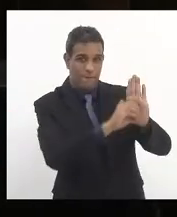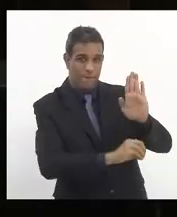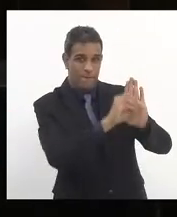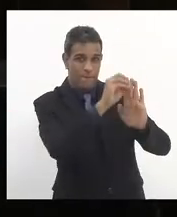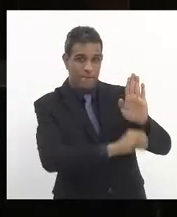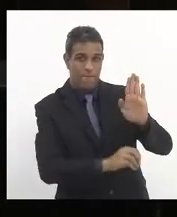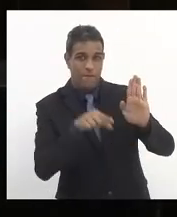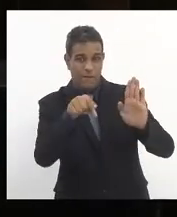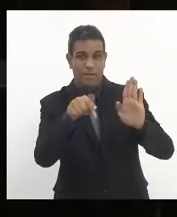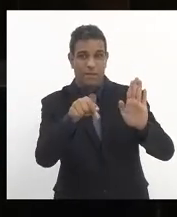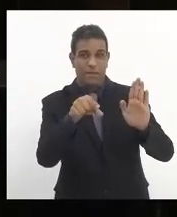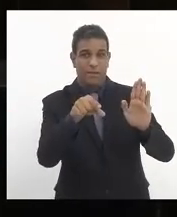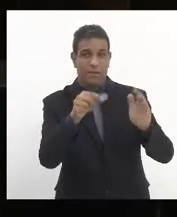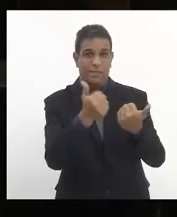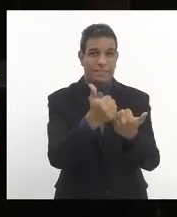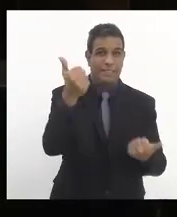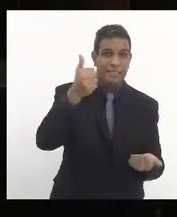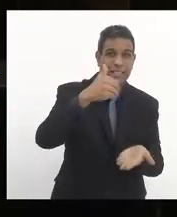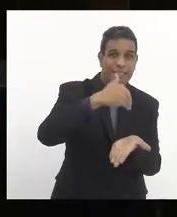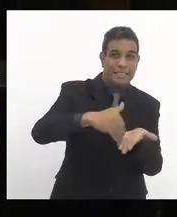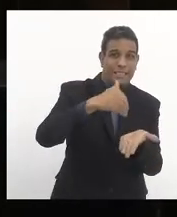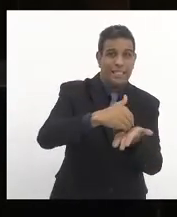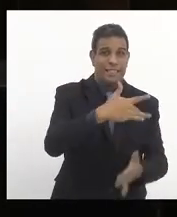desta superintendência diz o seguinte: